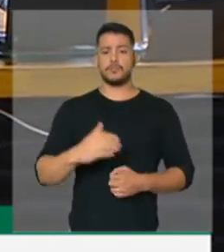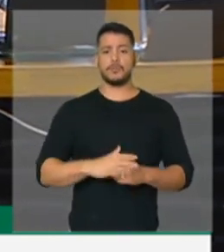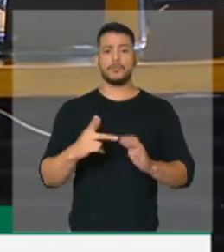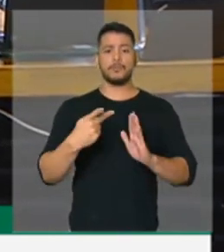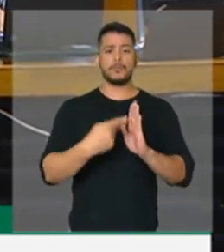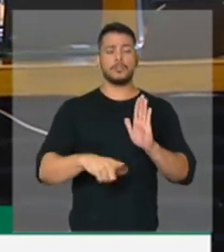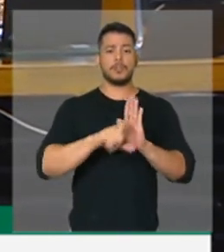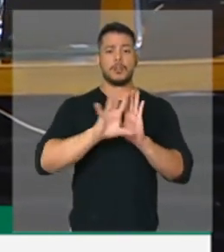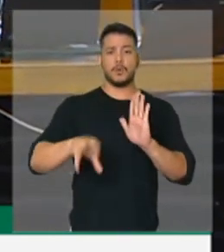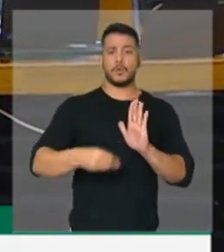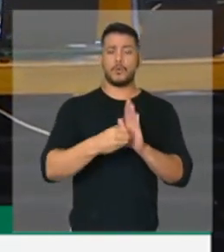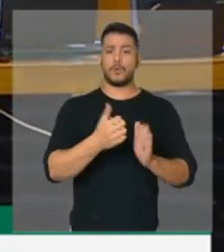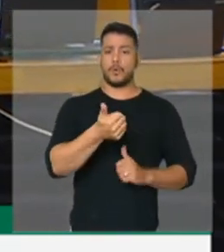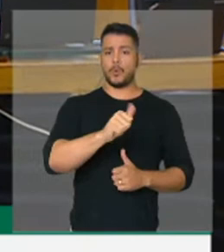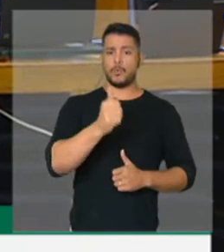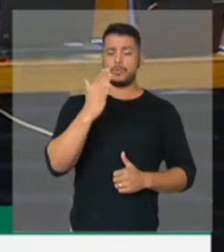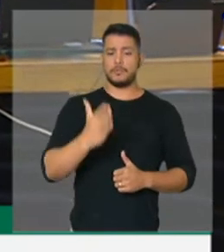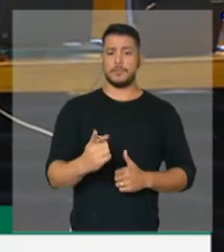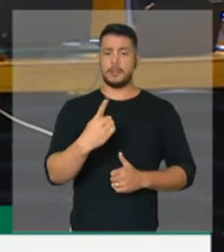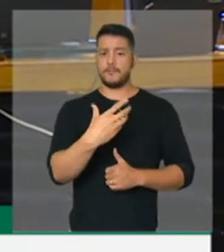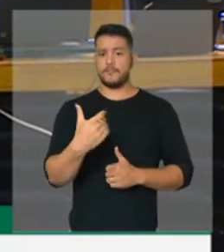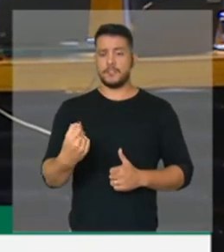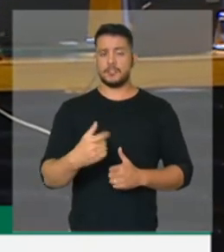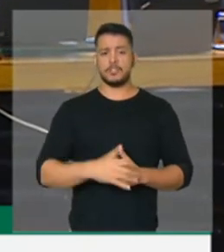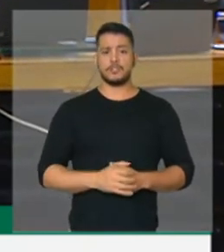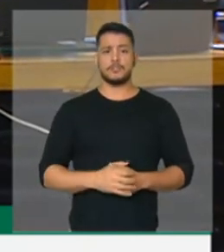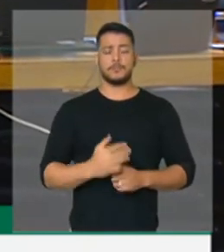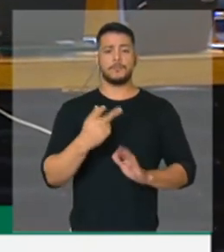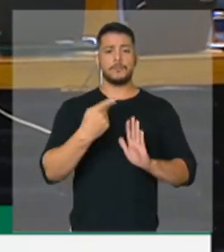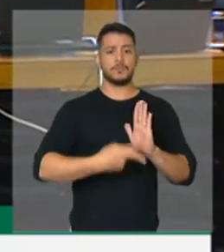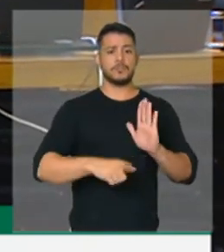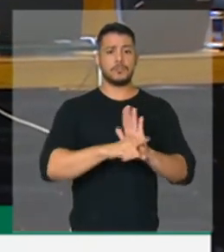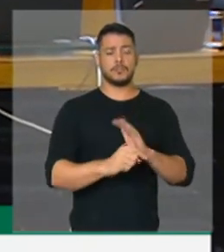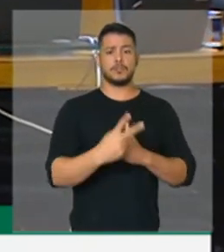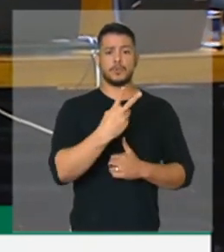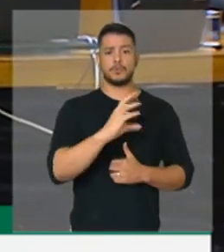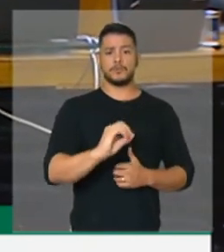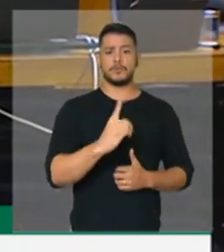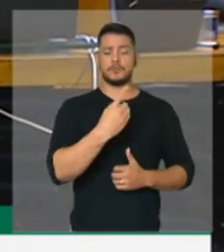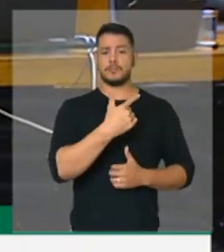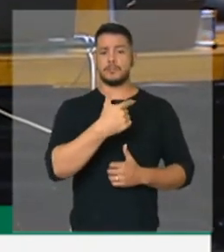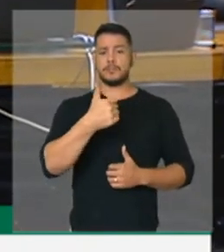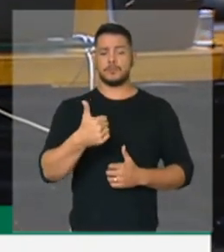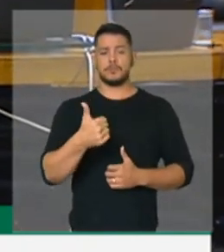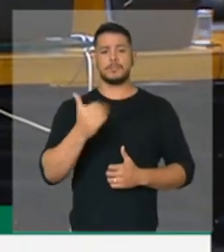de 2020, Projetos de Lei número 2112 de 2021,